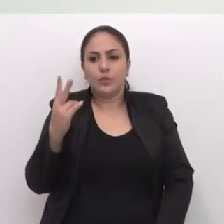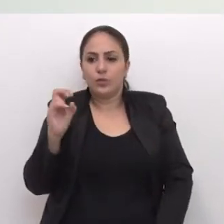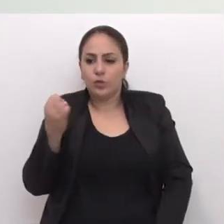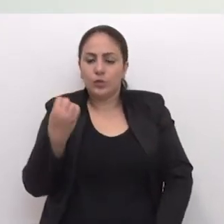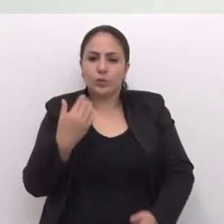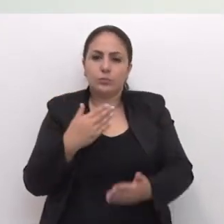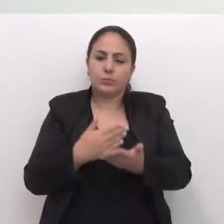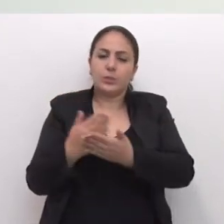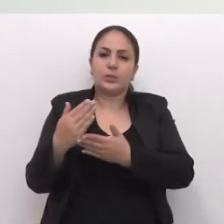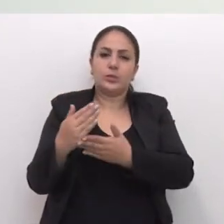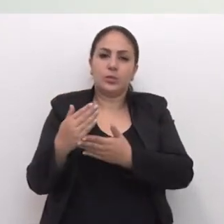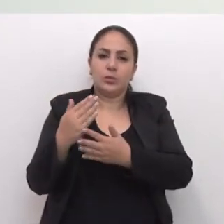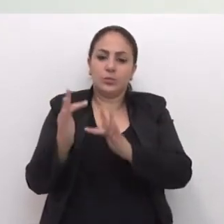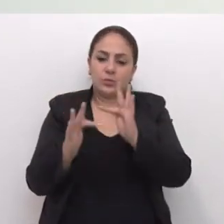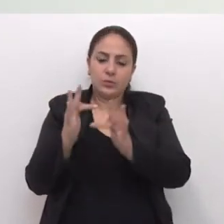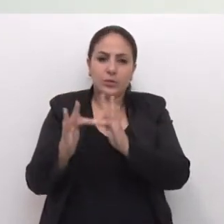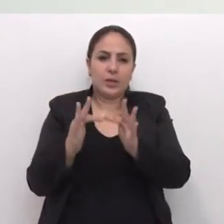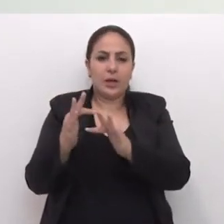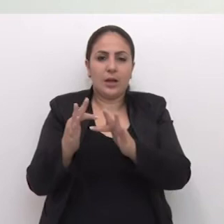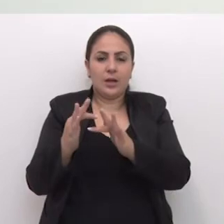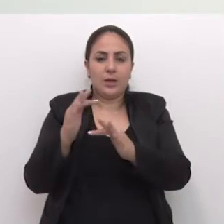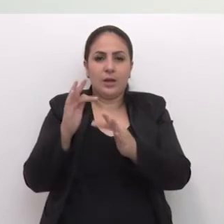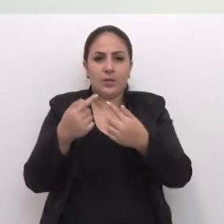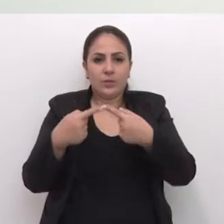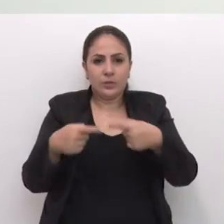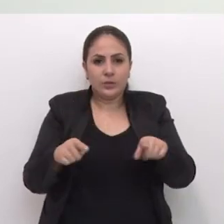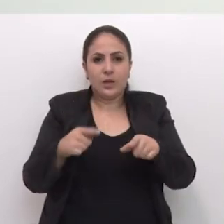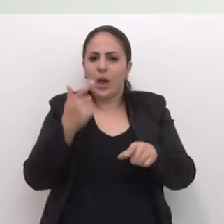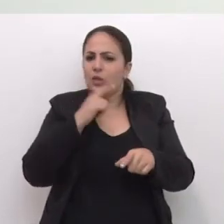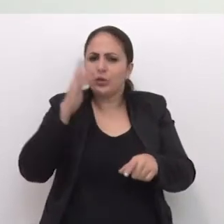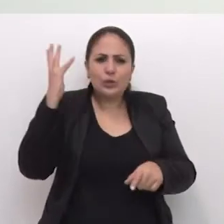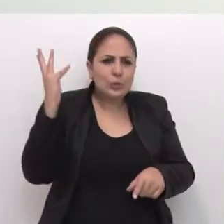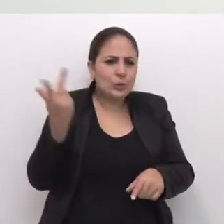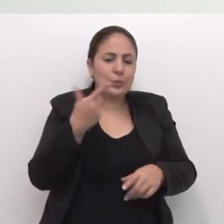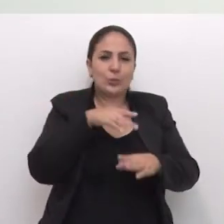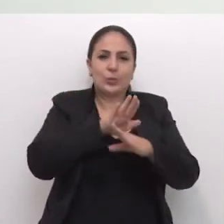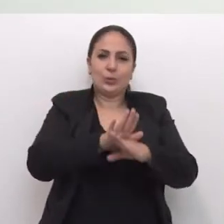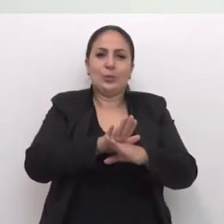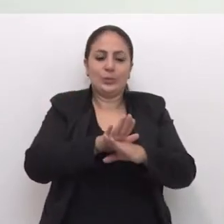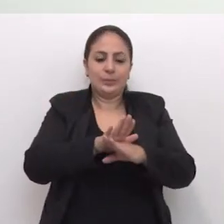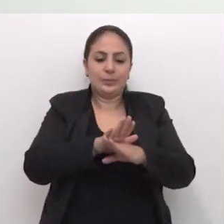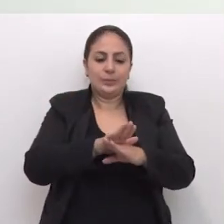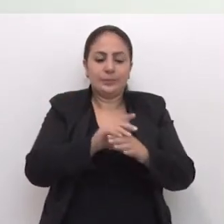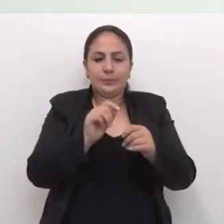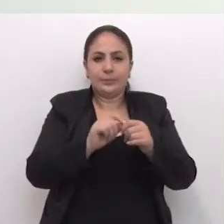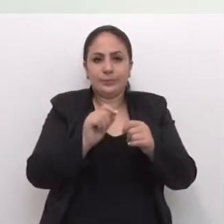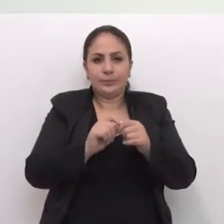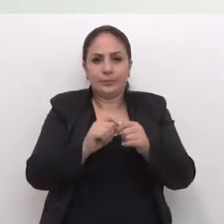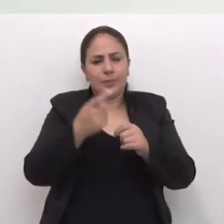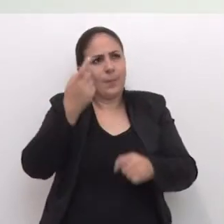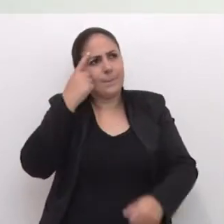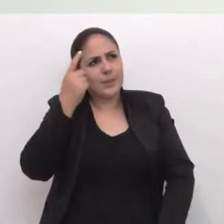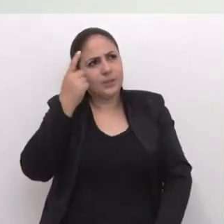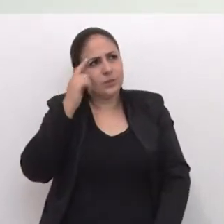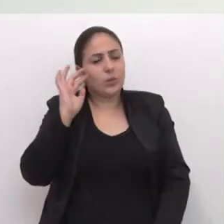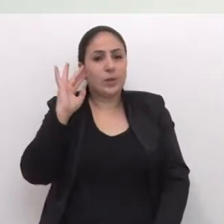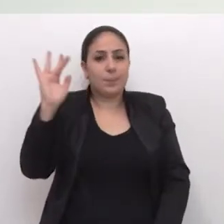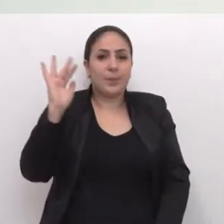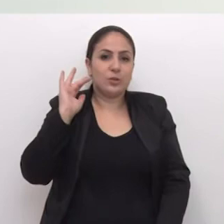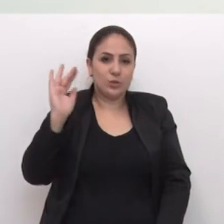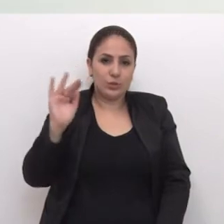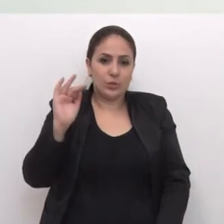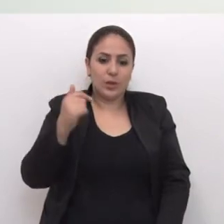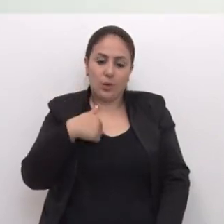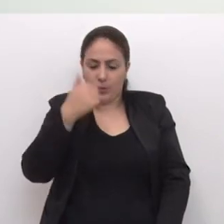instituição. E acho que o reconhecimento do Legislativo coroa isso tudo, né? Desde a parte do que ele pensou, do que